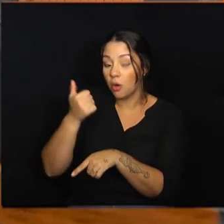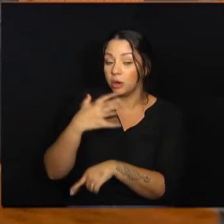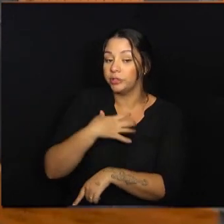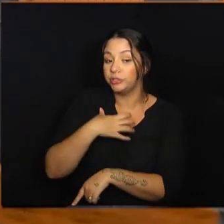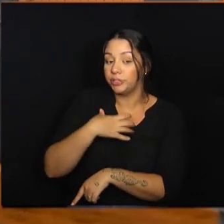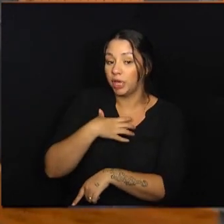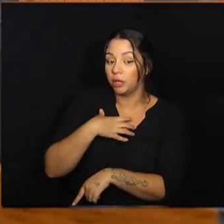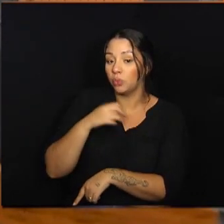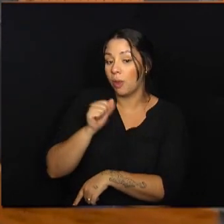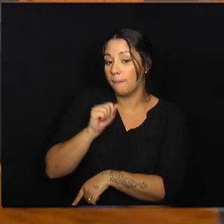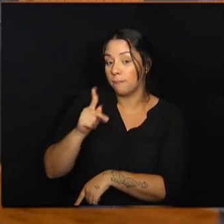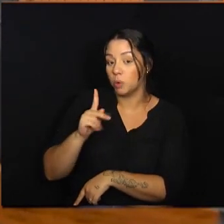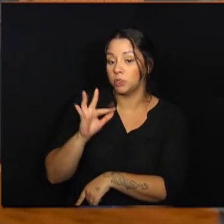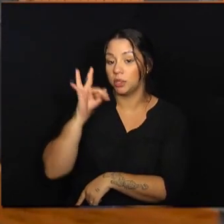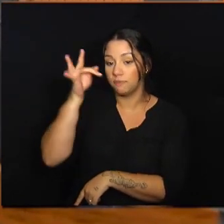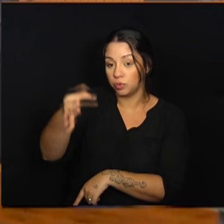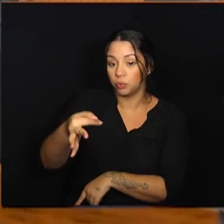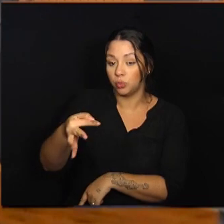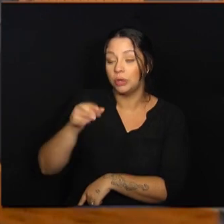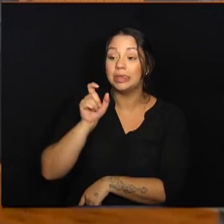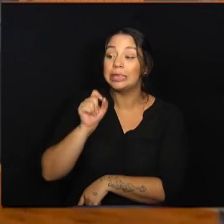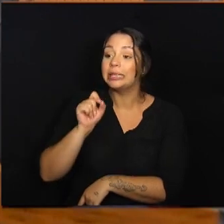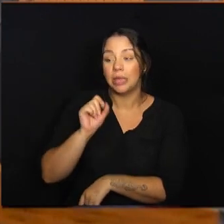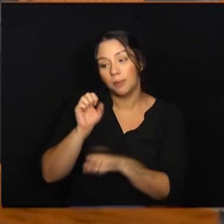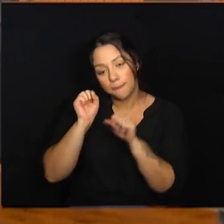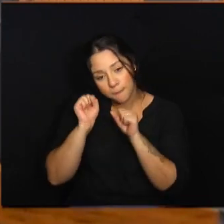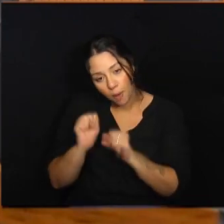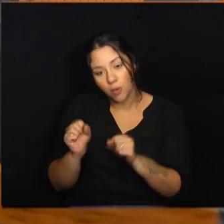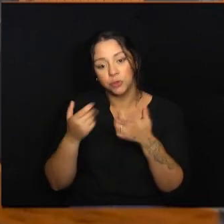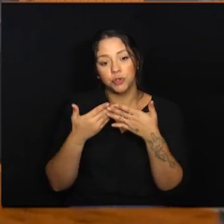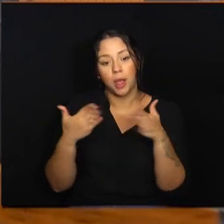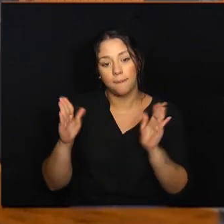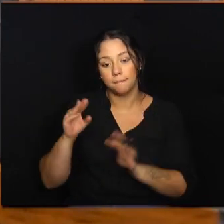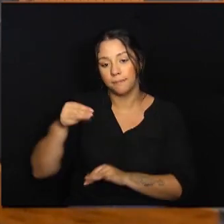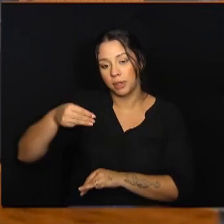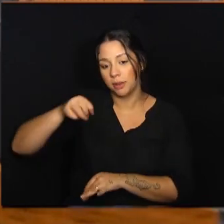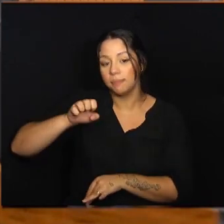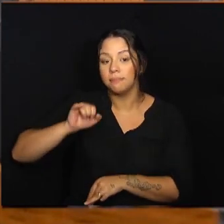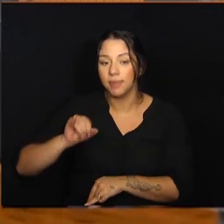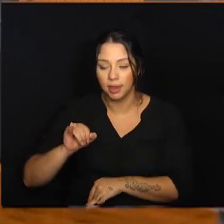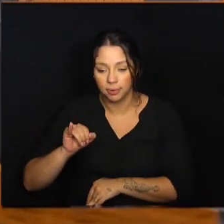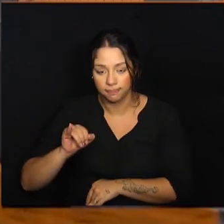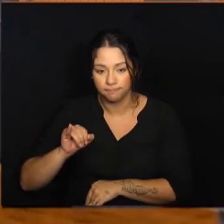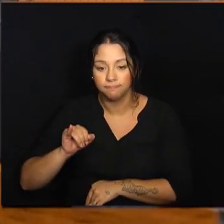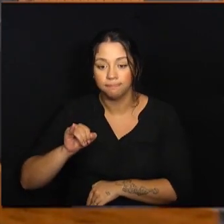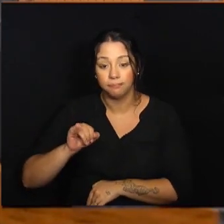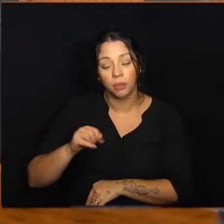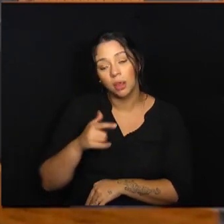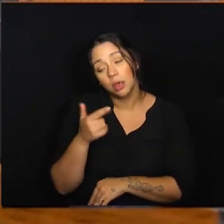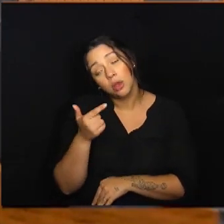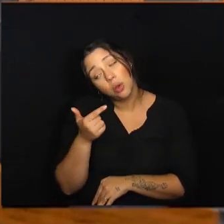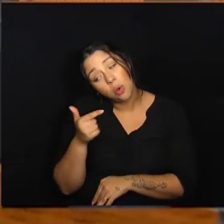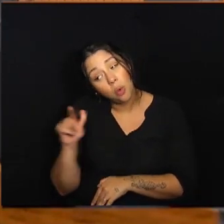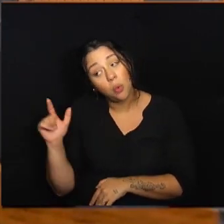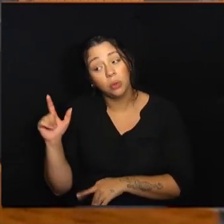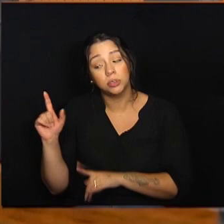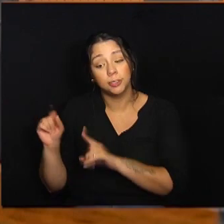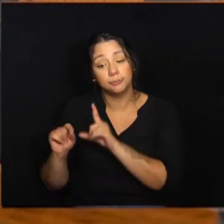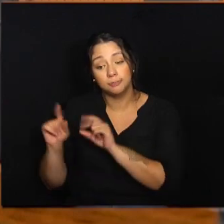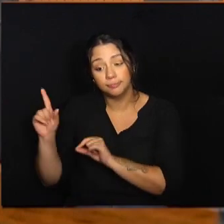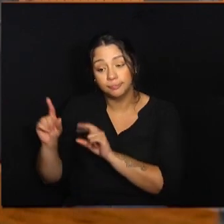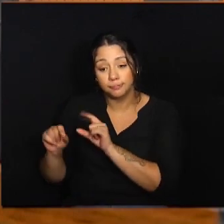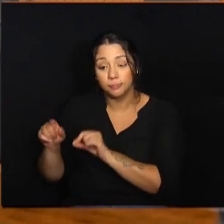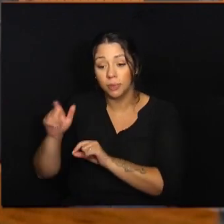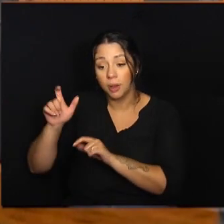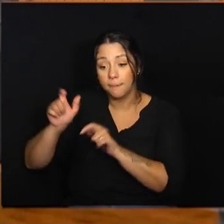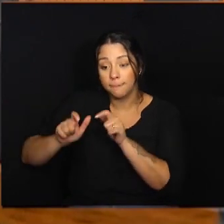Então, a gente sempre recomenda que quem puder abrir uma MEI. Aí tem outras possibilidades também de pessoas